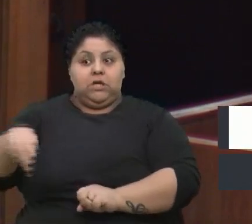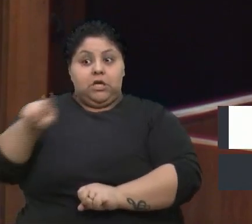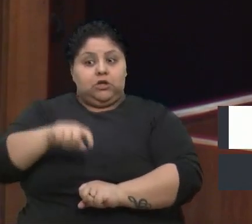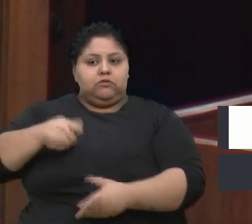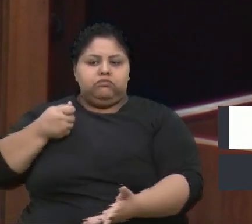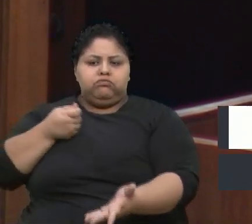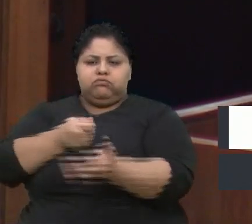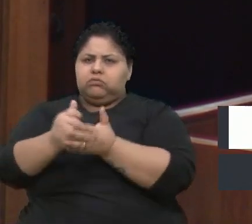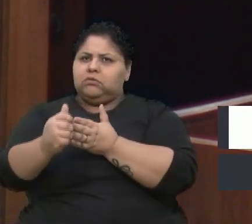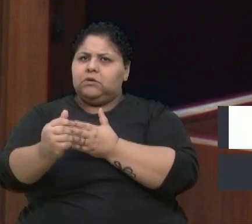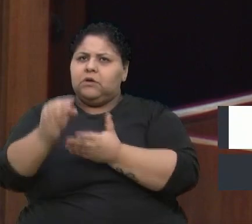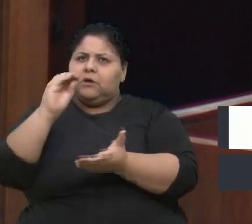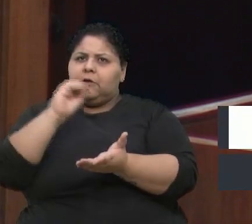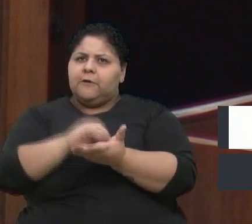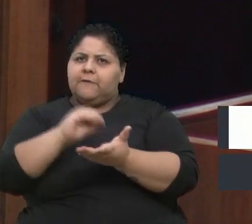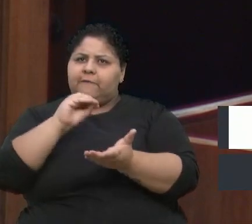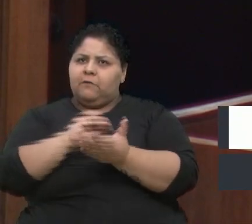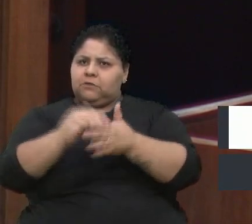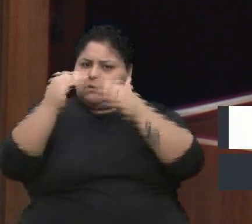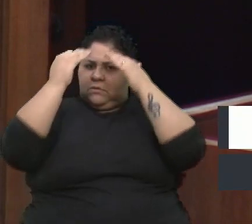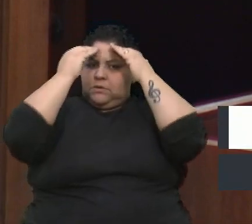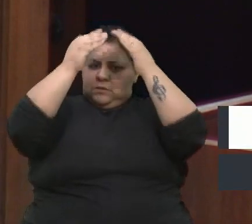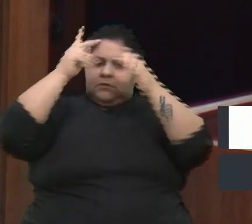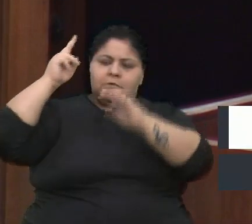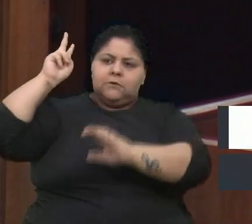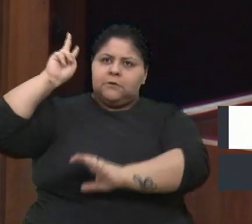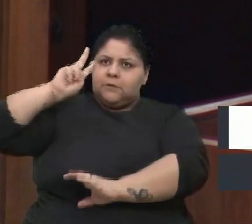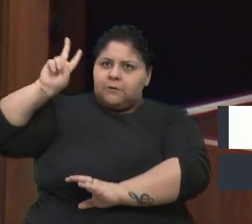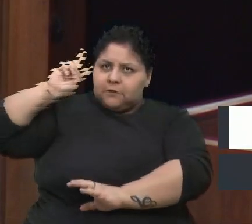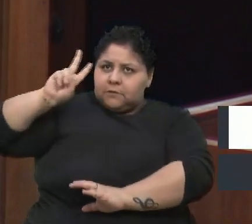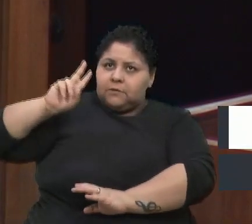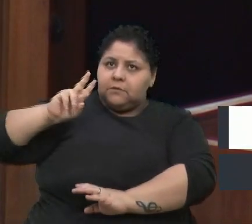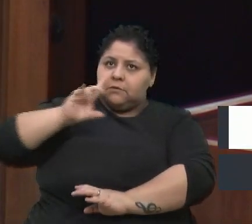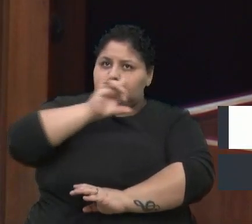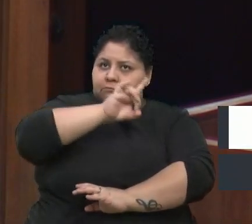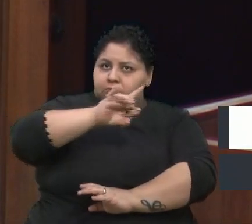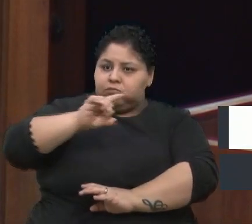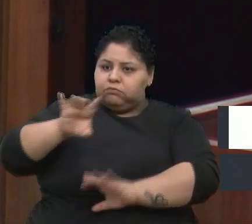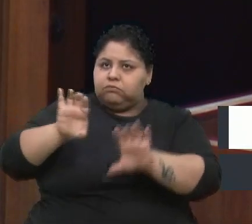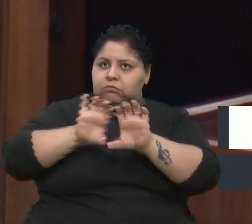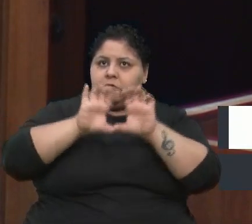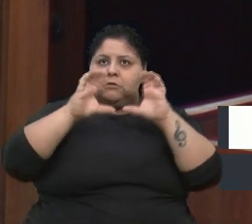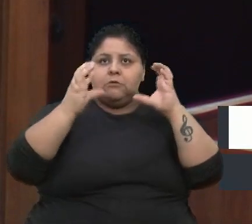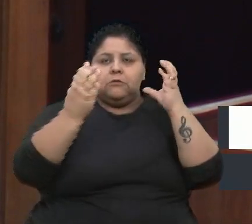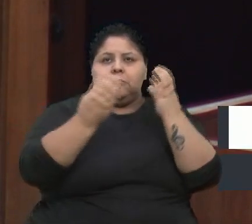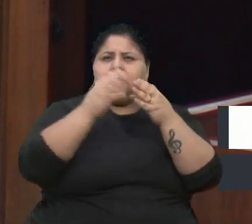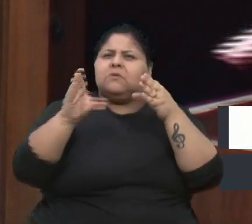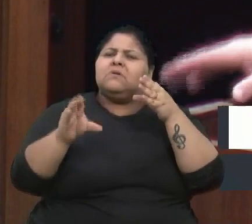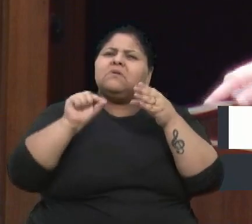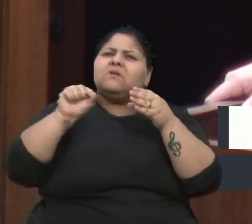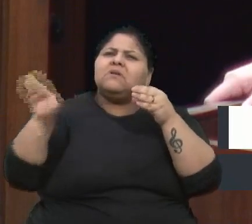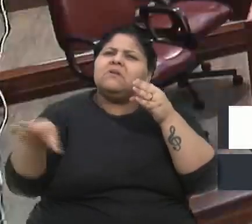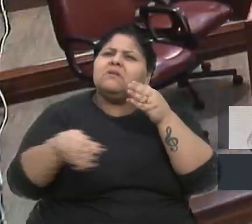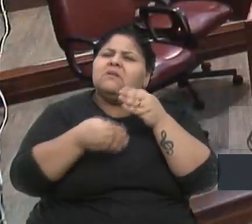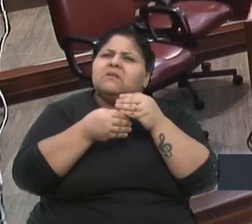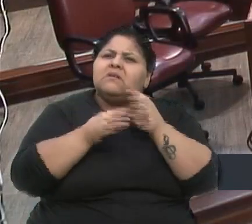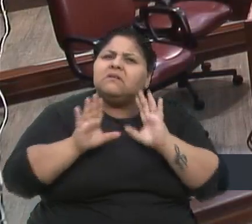sem respeitar a história e a vocação, às vezes, de cada comunidade. Quem pediu a parte? Vereadora